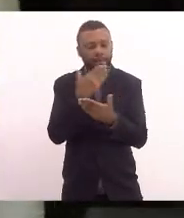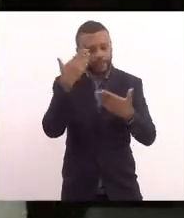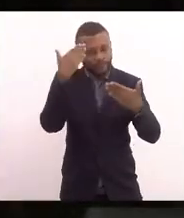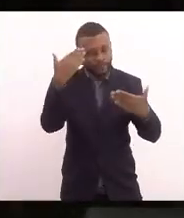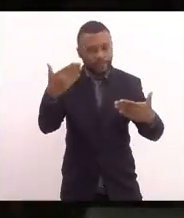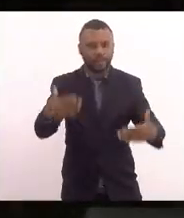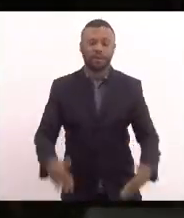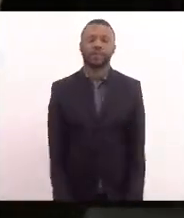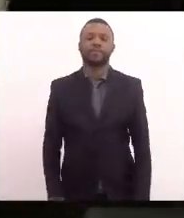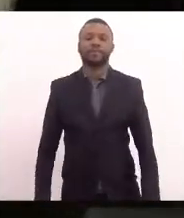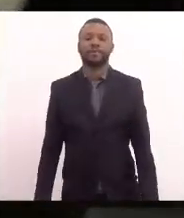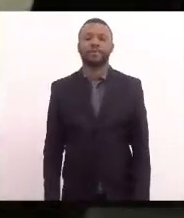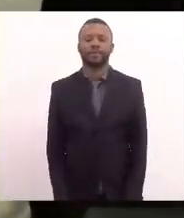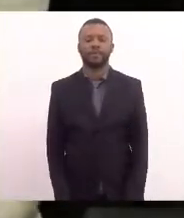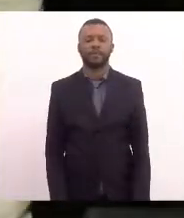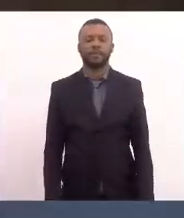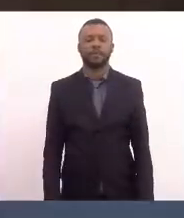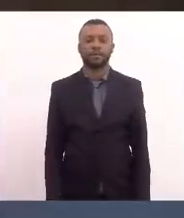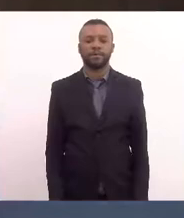obrigada.